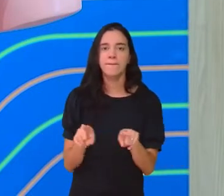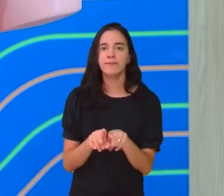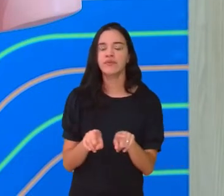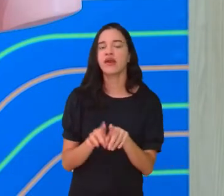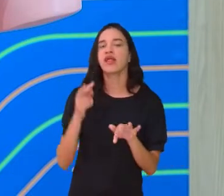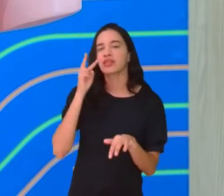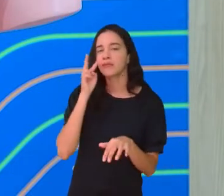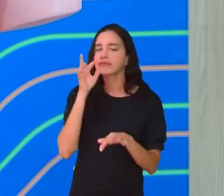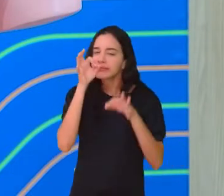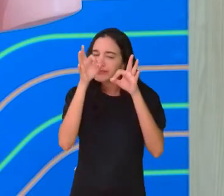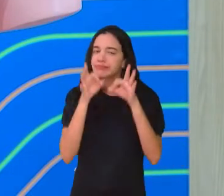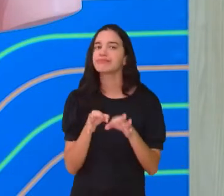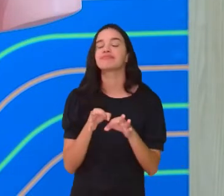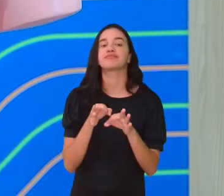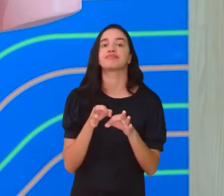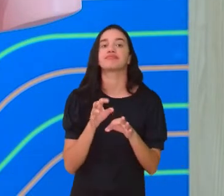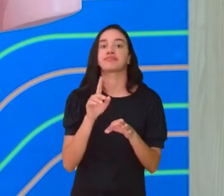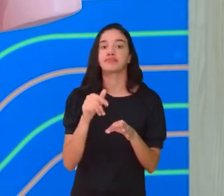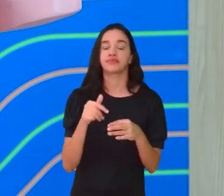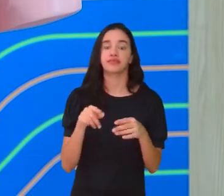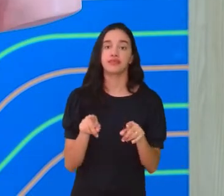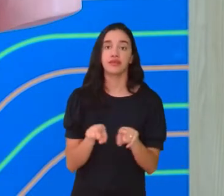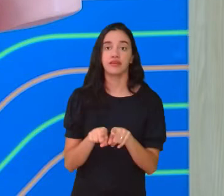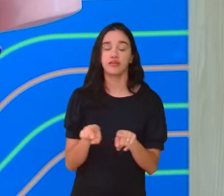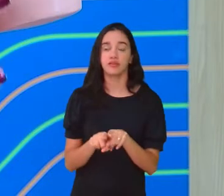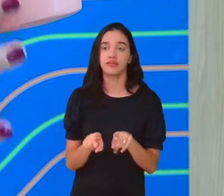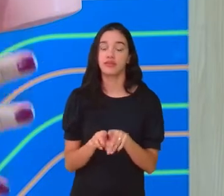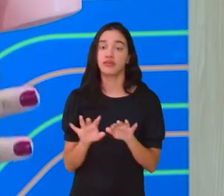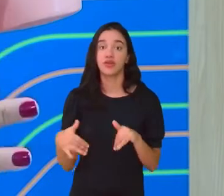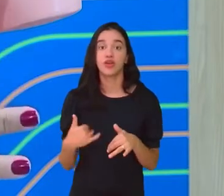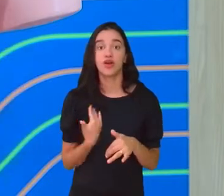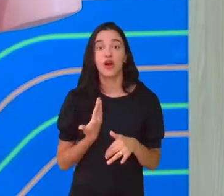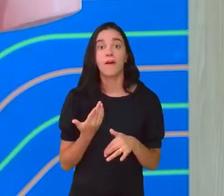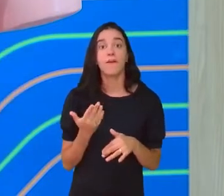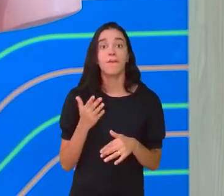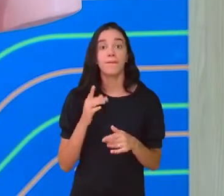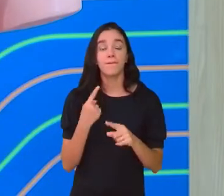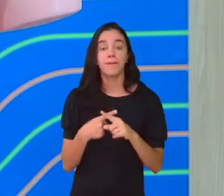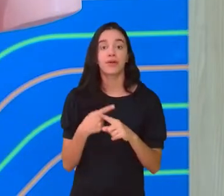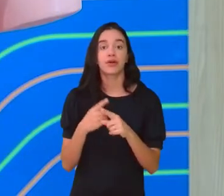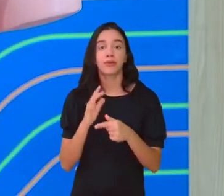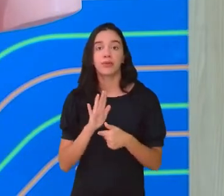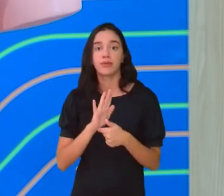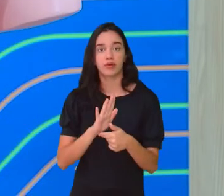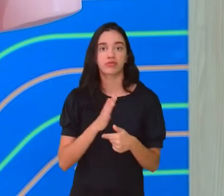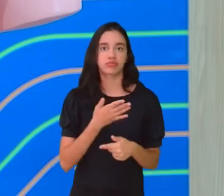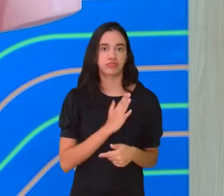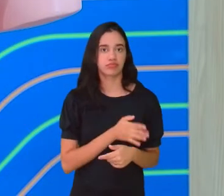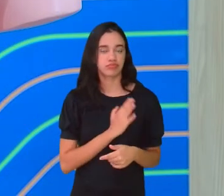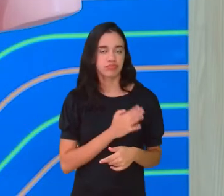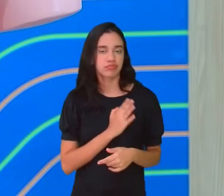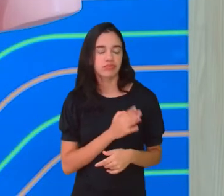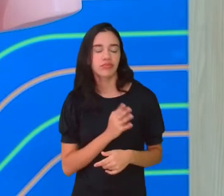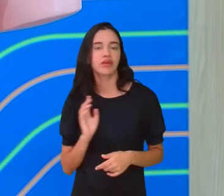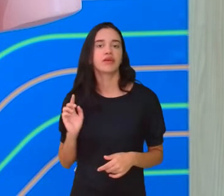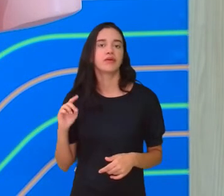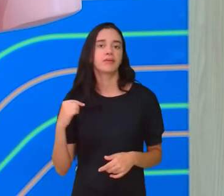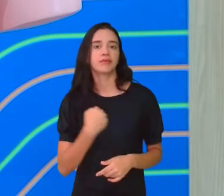para ver bem direitinho os 3 lobos, né? Do outro lado não, porque ele já apresentou aí a ramificação, para a gente ver a